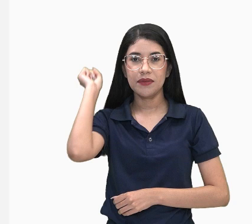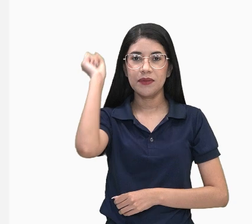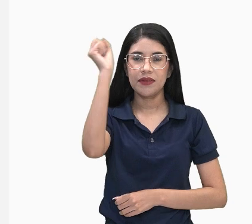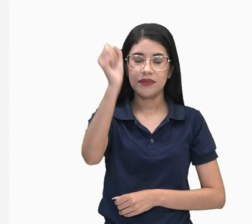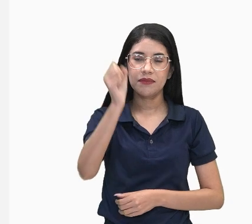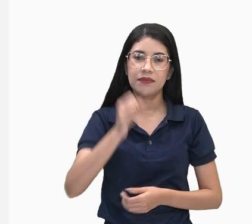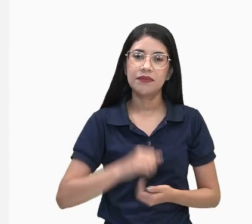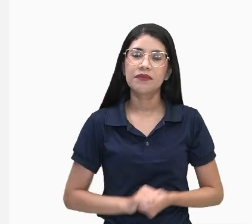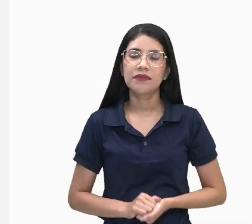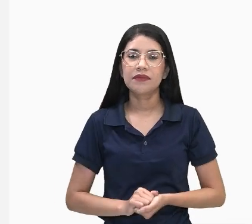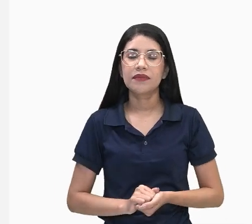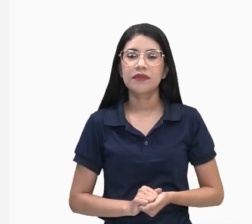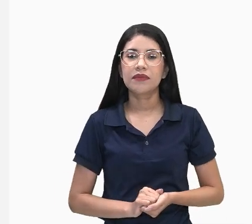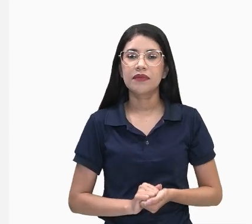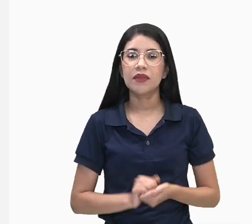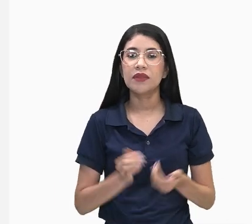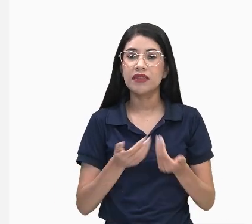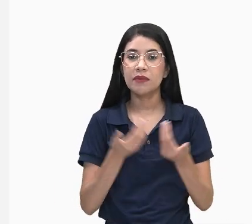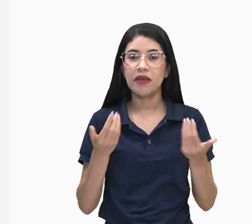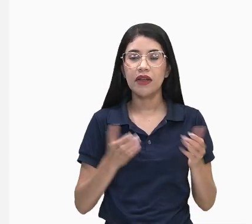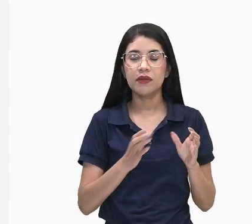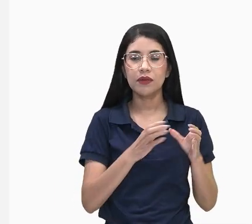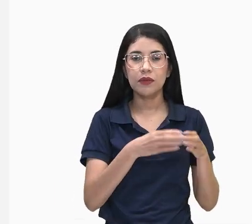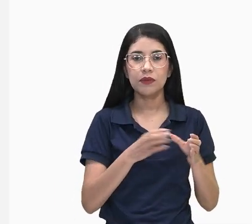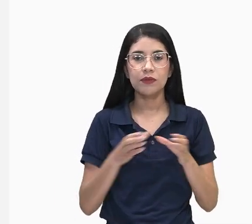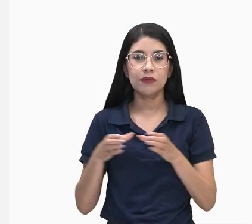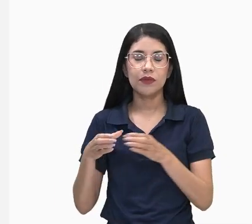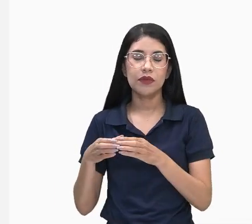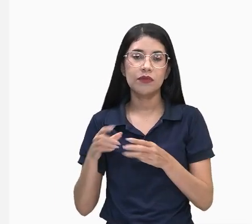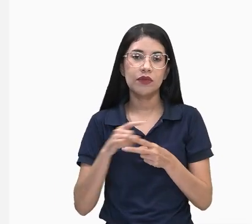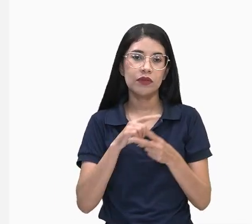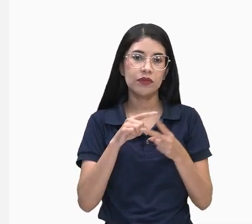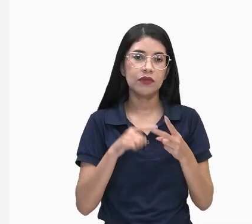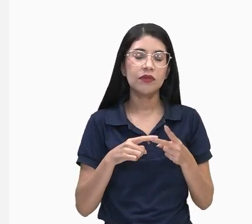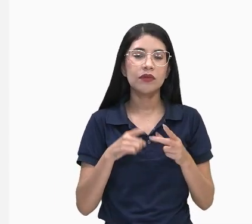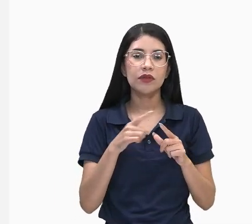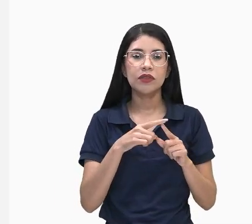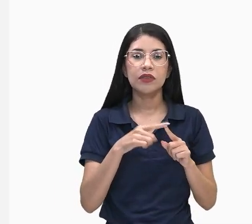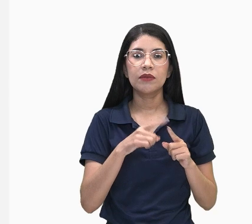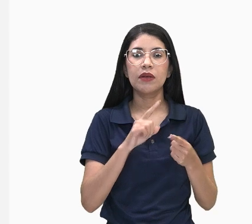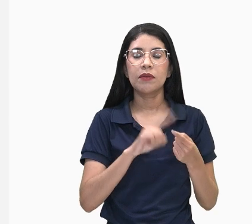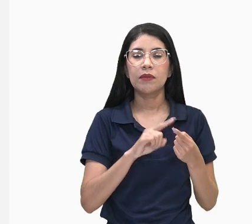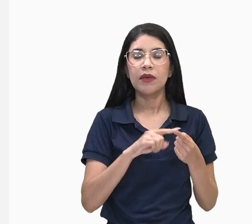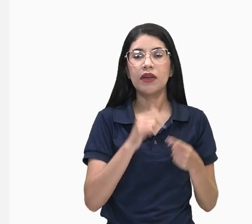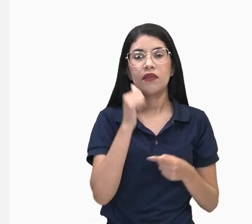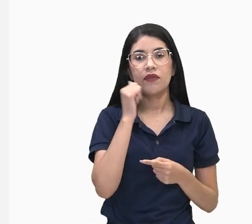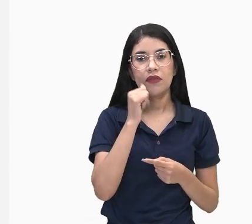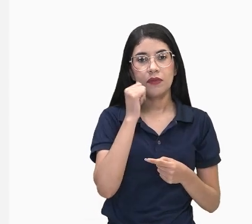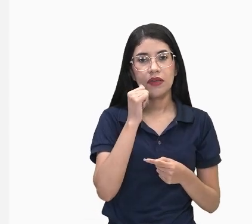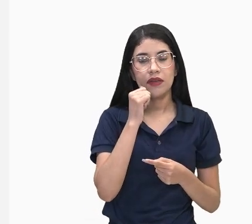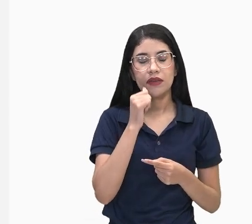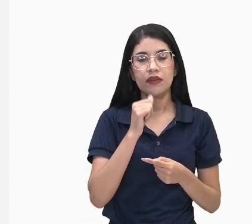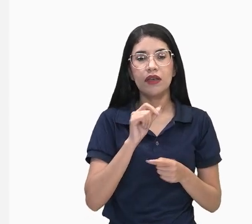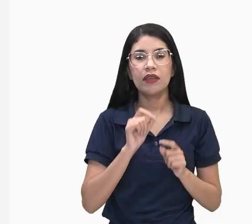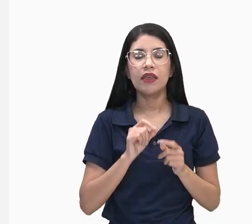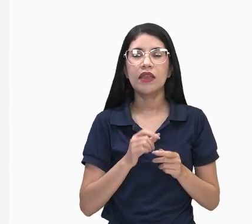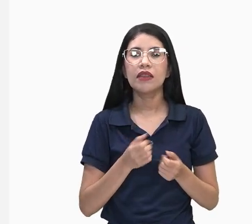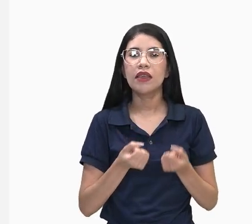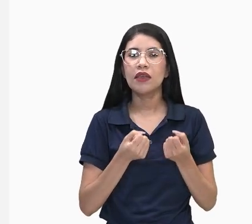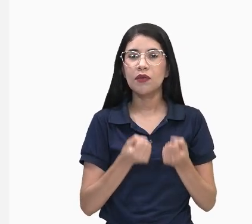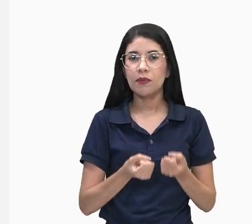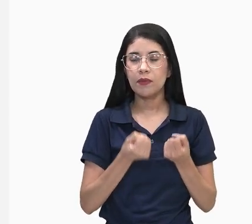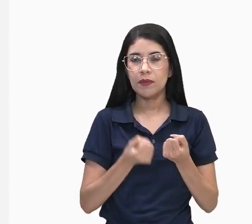gente vai dividir essa prova em 2 categorias. A gente vai ter a categoria feminina, onde o dardo vai ter